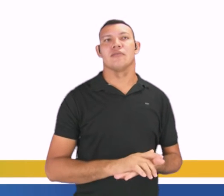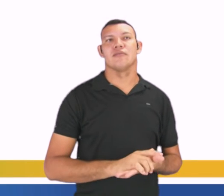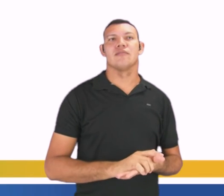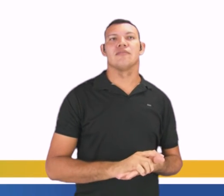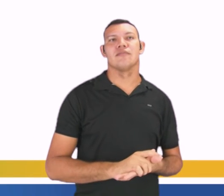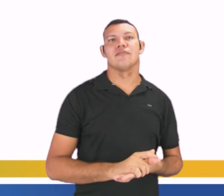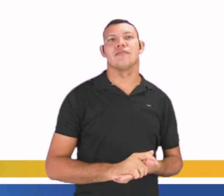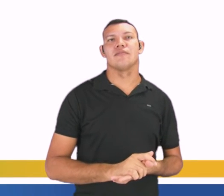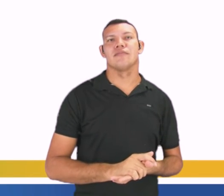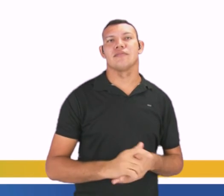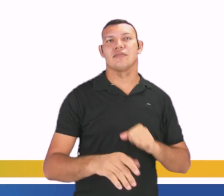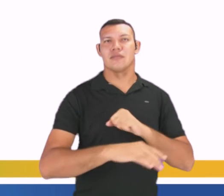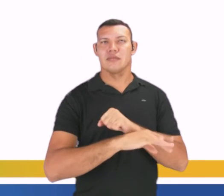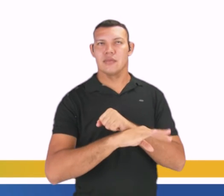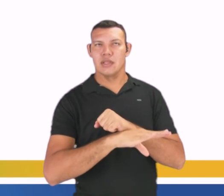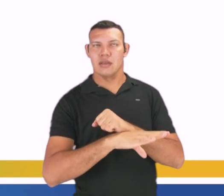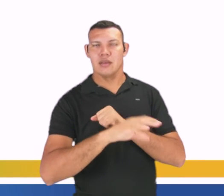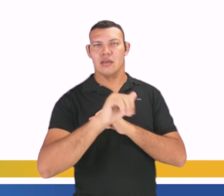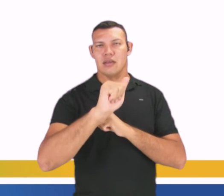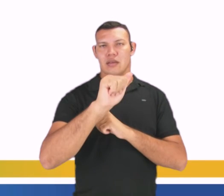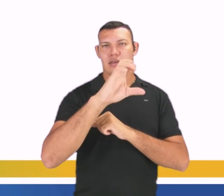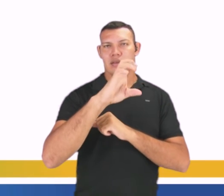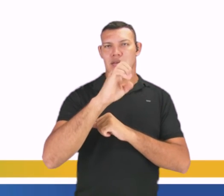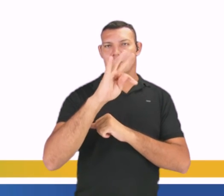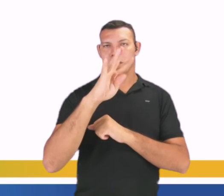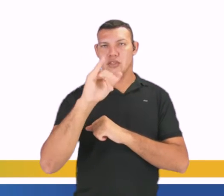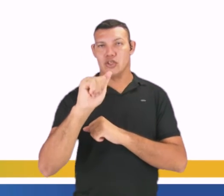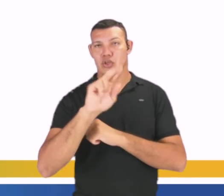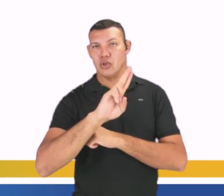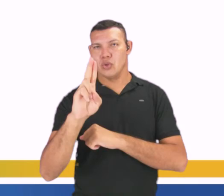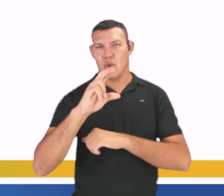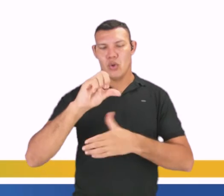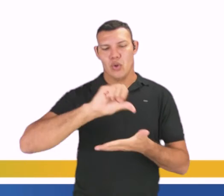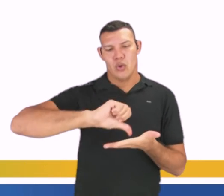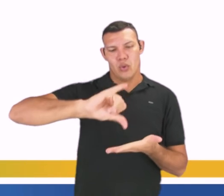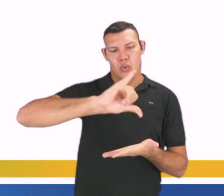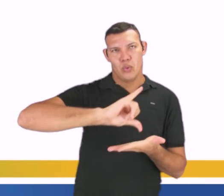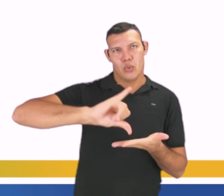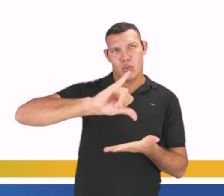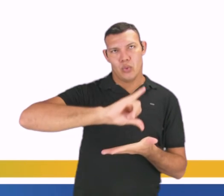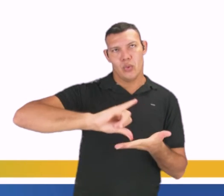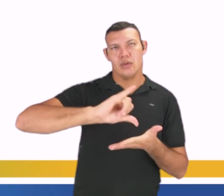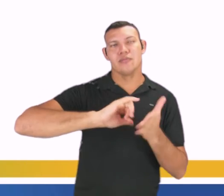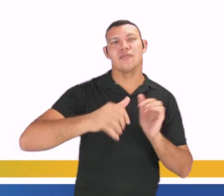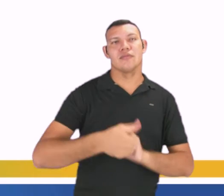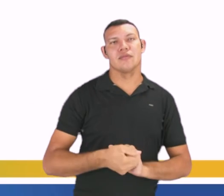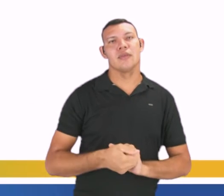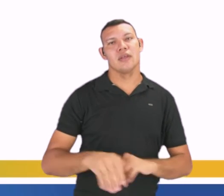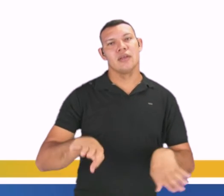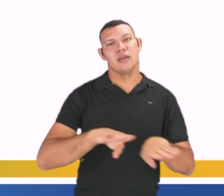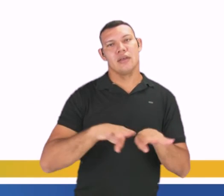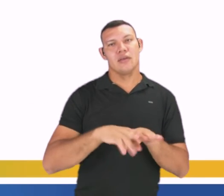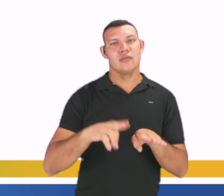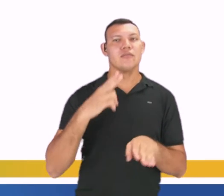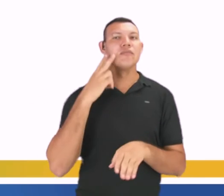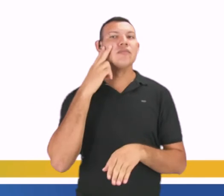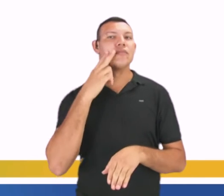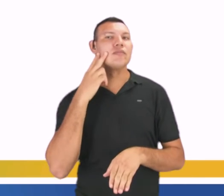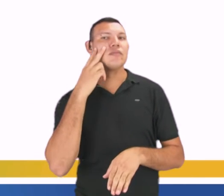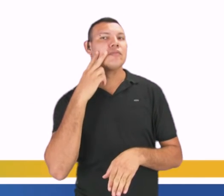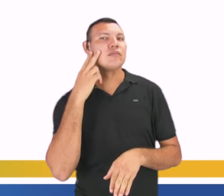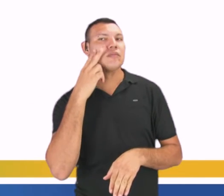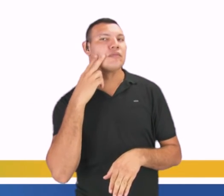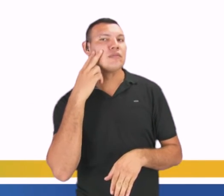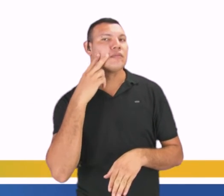ácido acetílico, também você pode ver aqui uma adega com garrafas de vinho envelhecidos, que tem esse